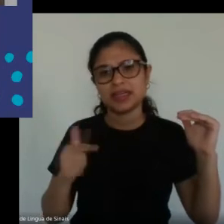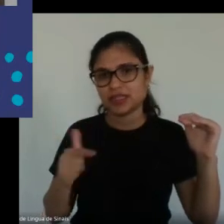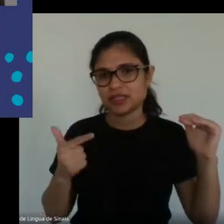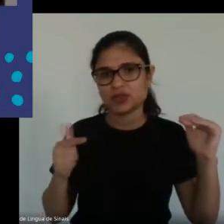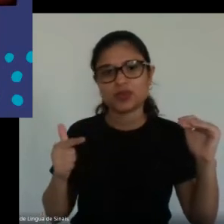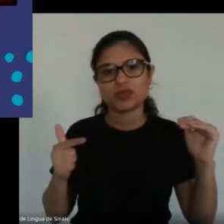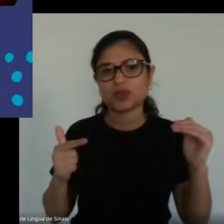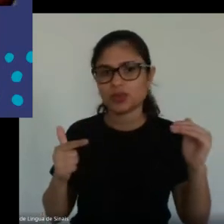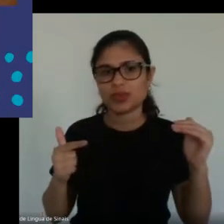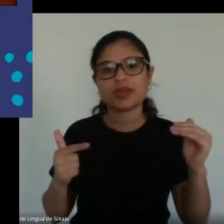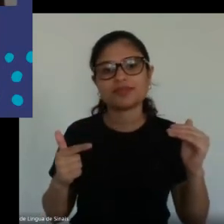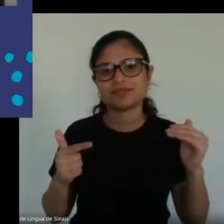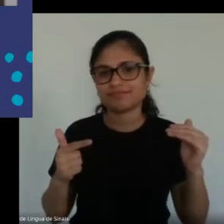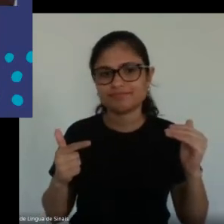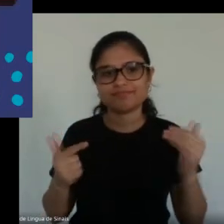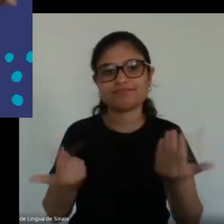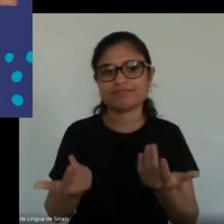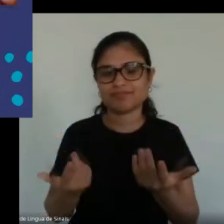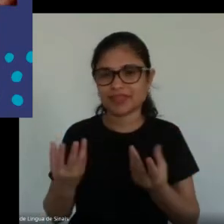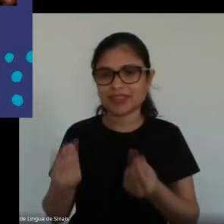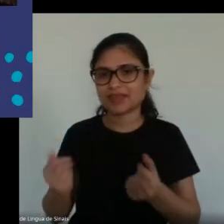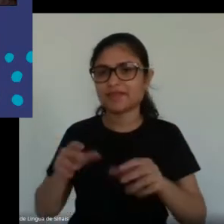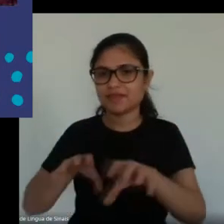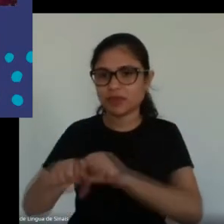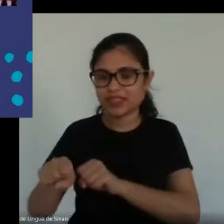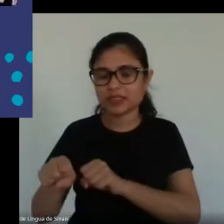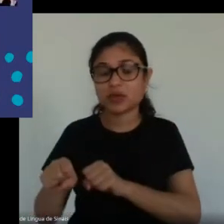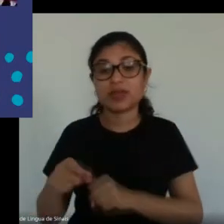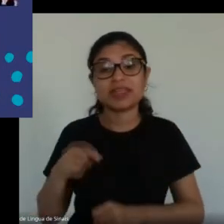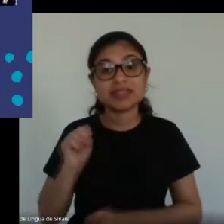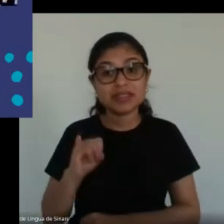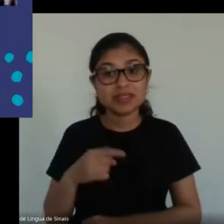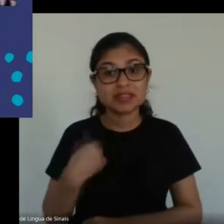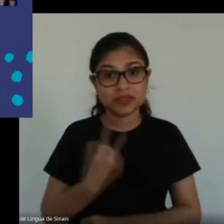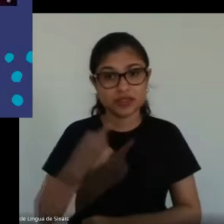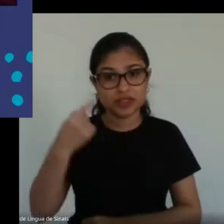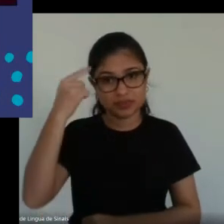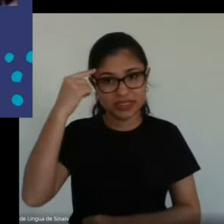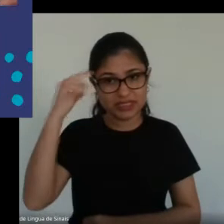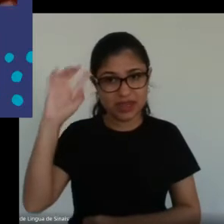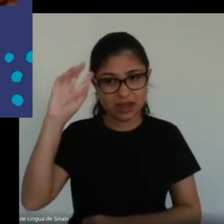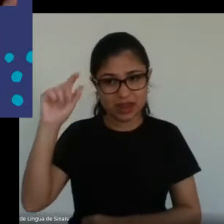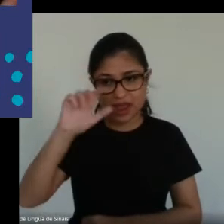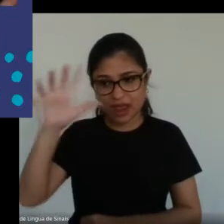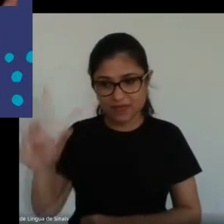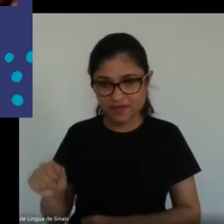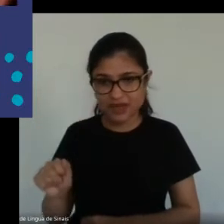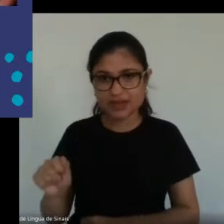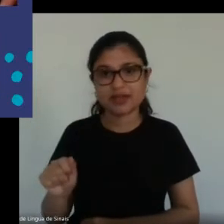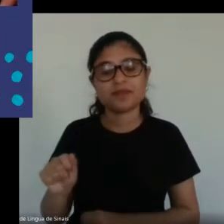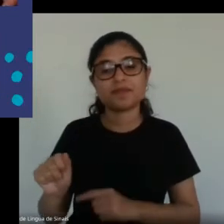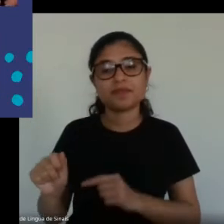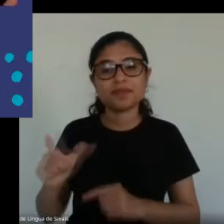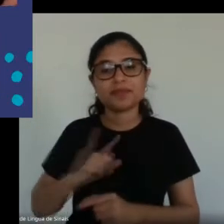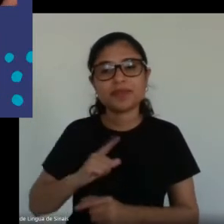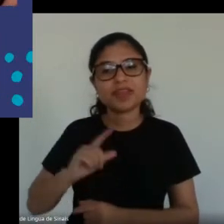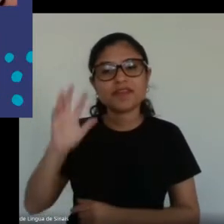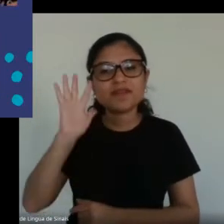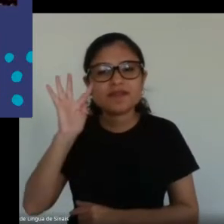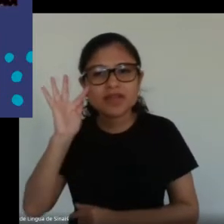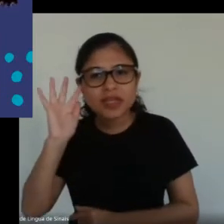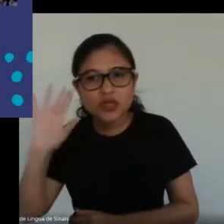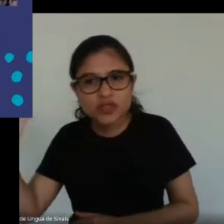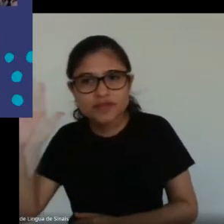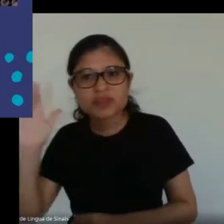a gente não pensar que a África é um continente e que tem a filosofia e